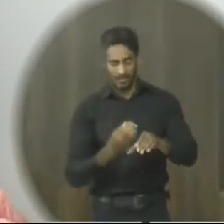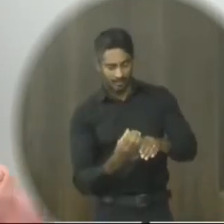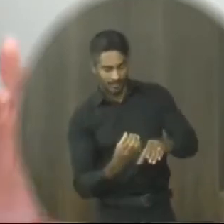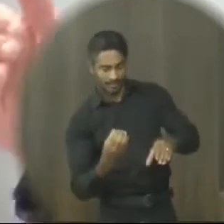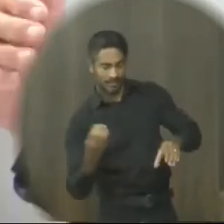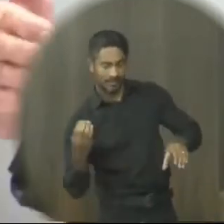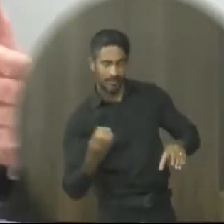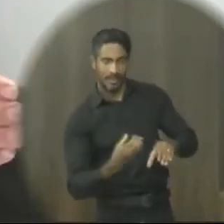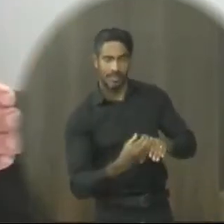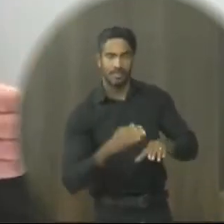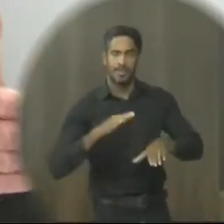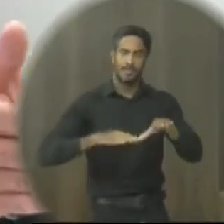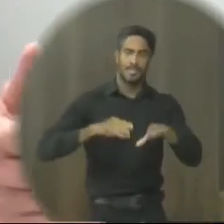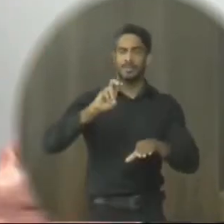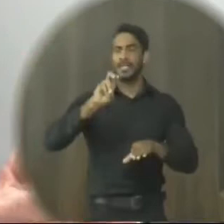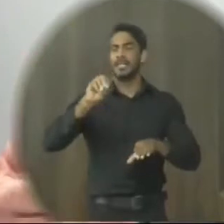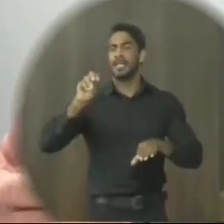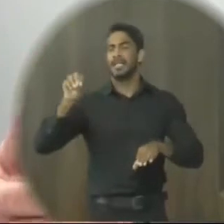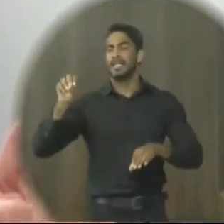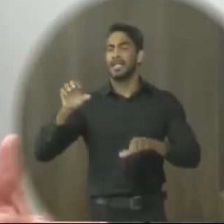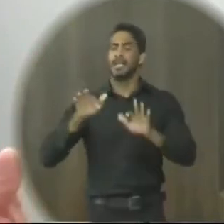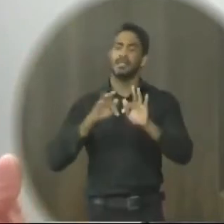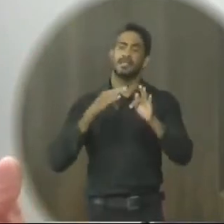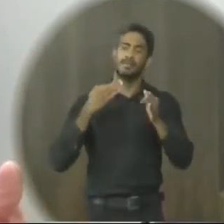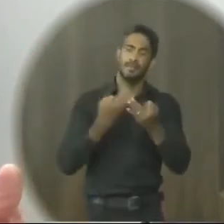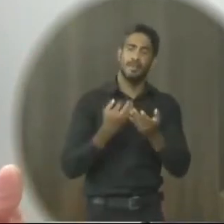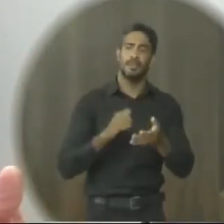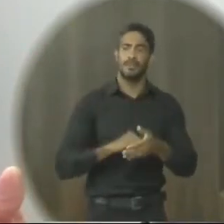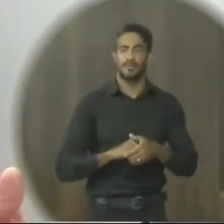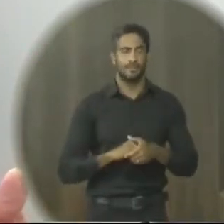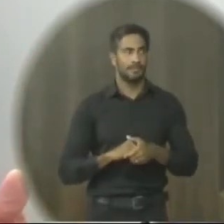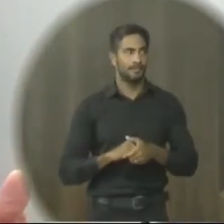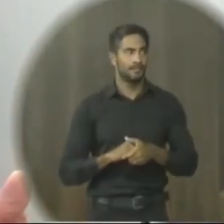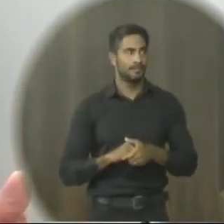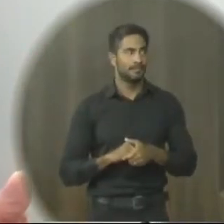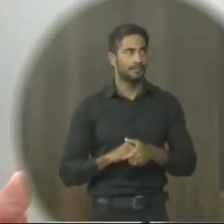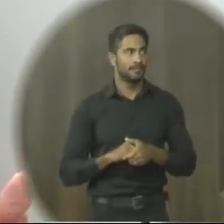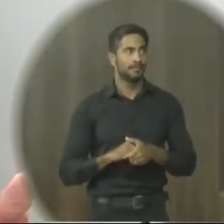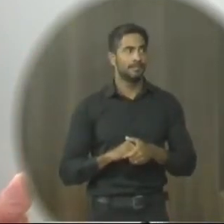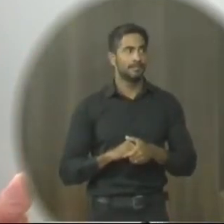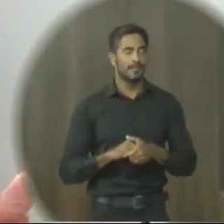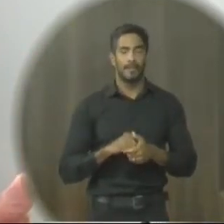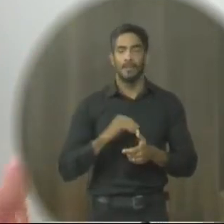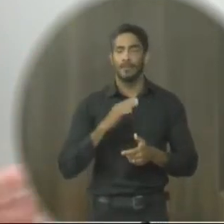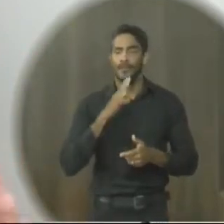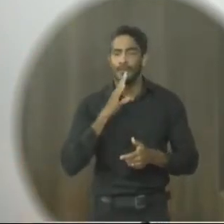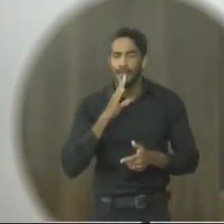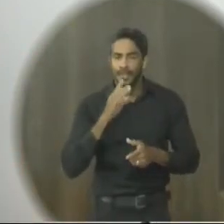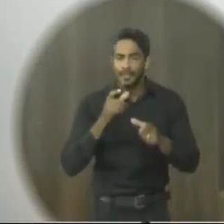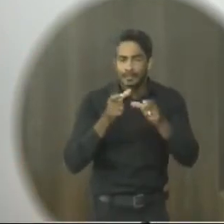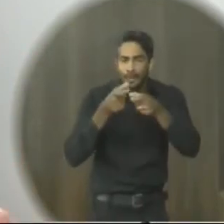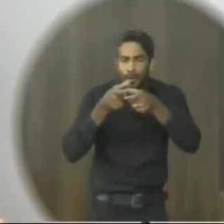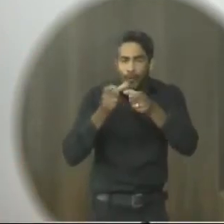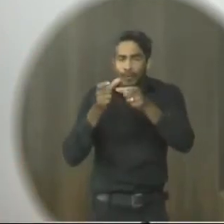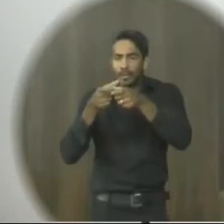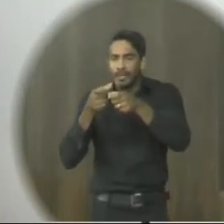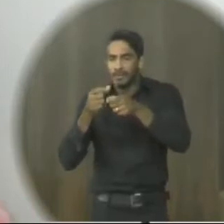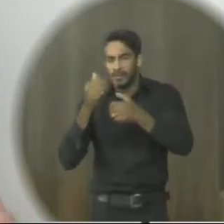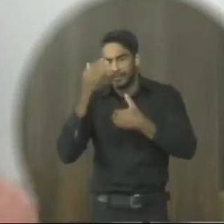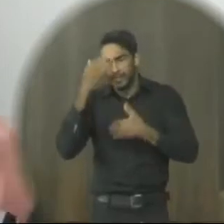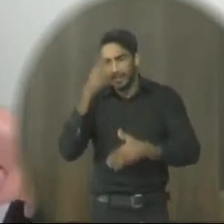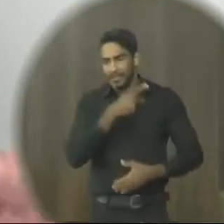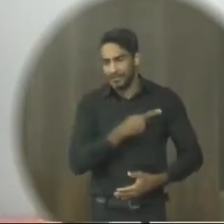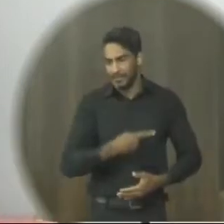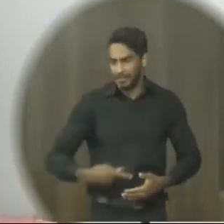famílias. Sai de Clóvis, entendeu? Bira ali. Conhece? Santa Terezinha. Dá uma olhada para nós. Obrigado, senhor